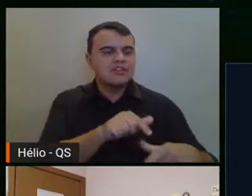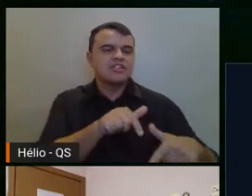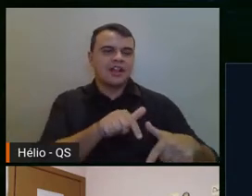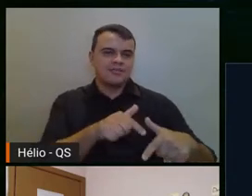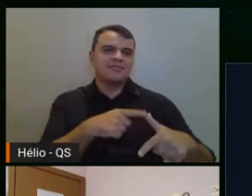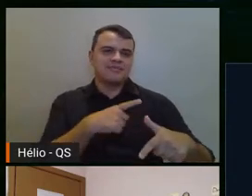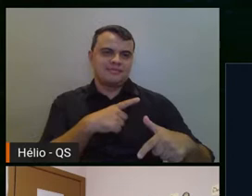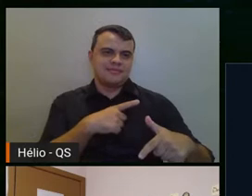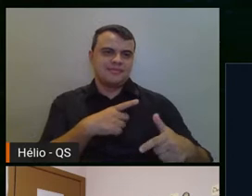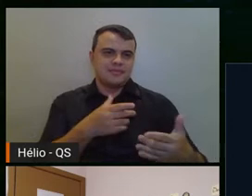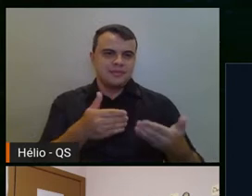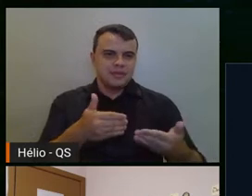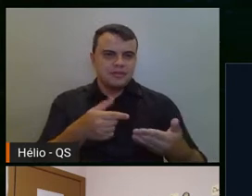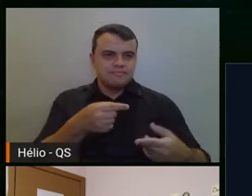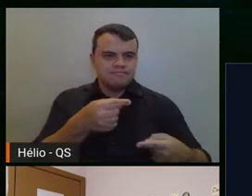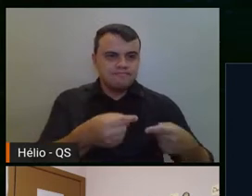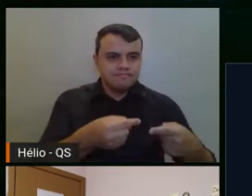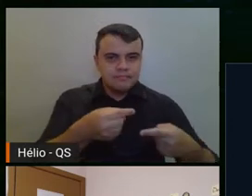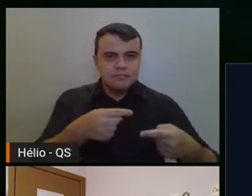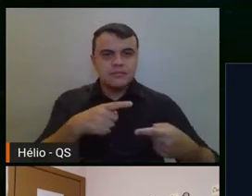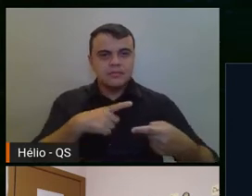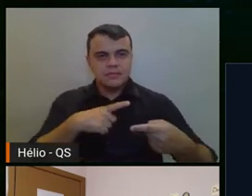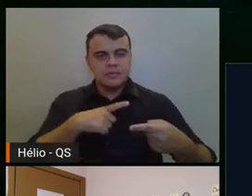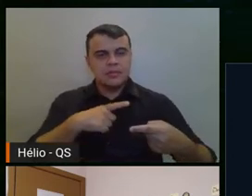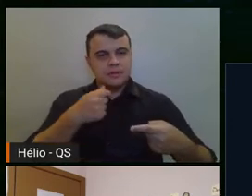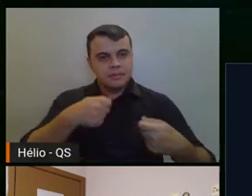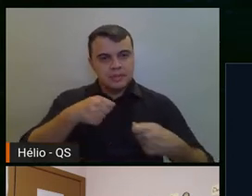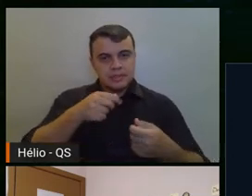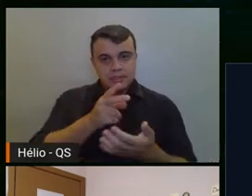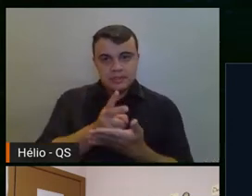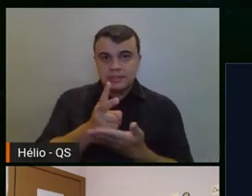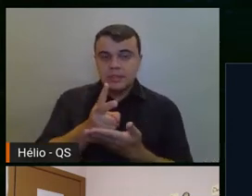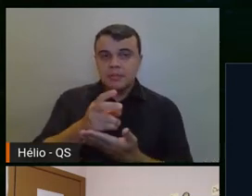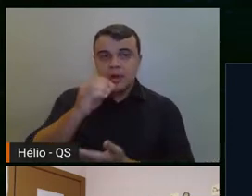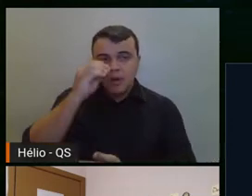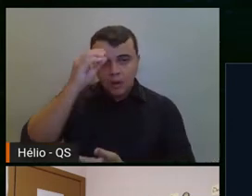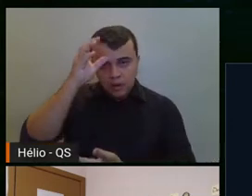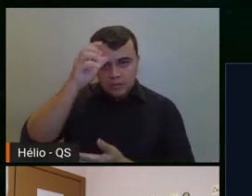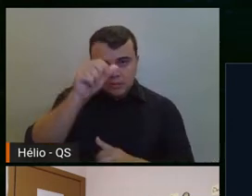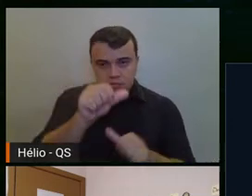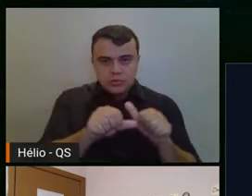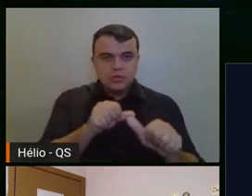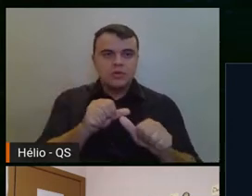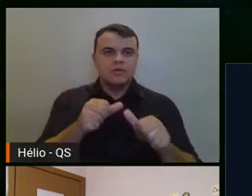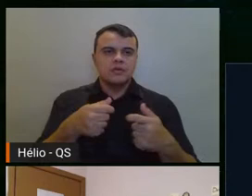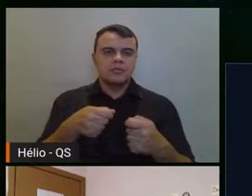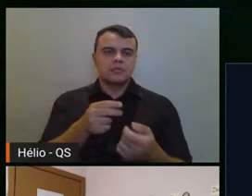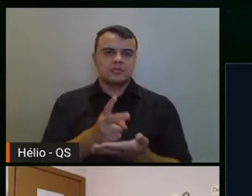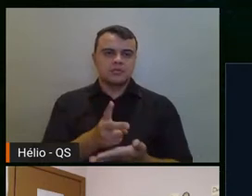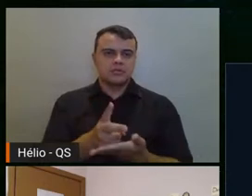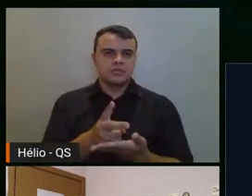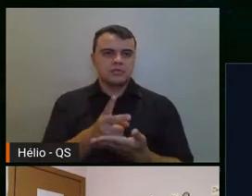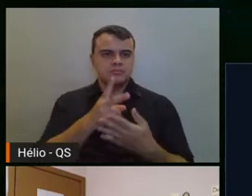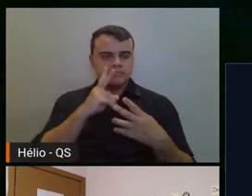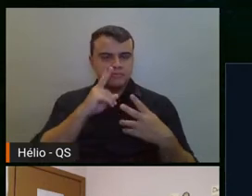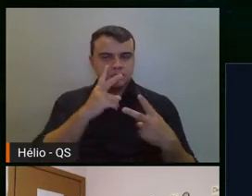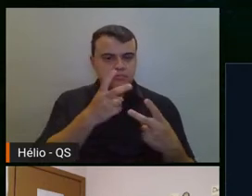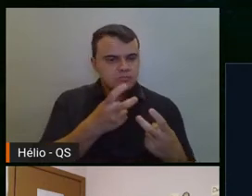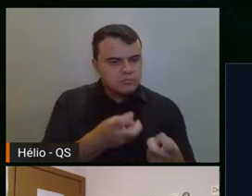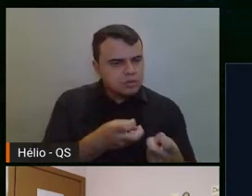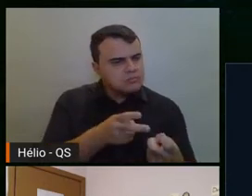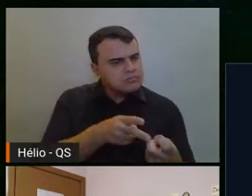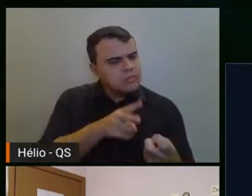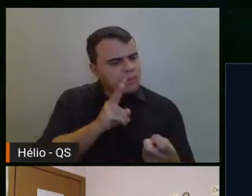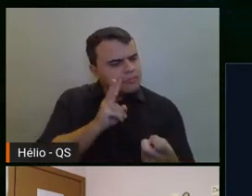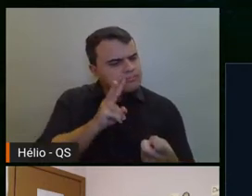que é um mercado Super competitivo onde você precisa estar sempre se renovando e você precisa ter essas imersões a todo tempo